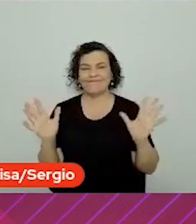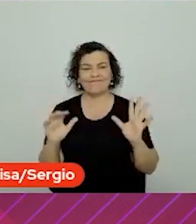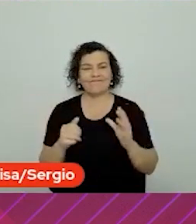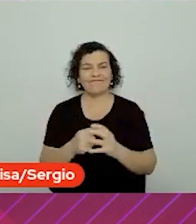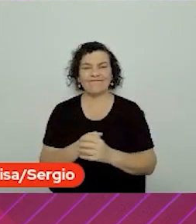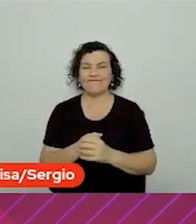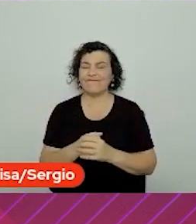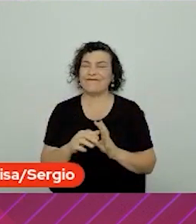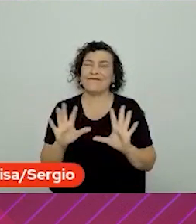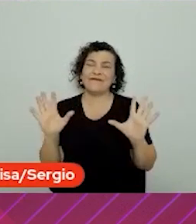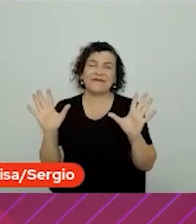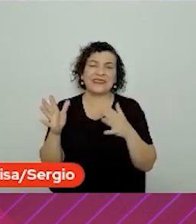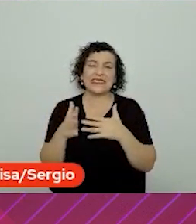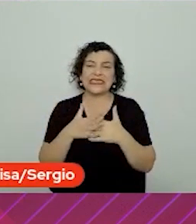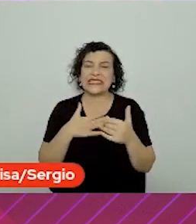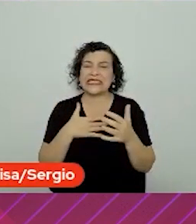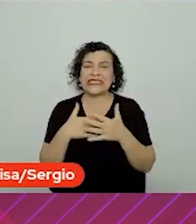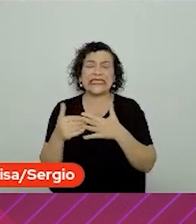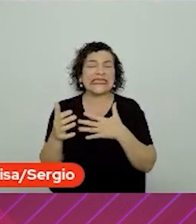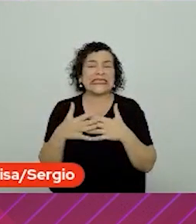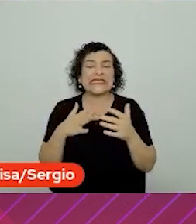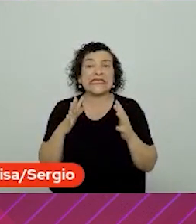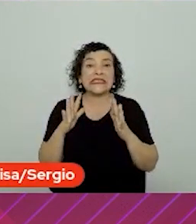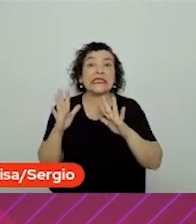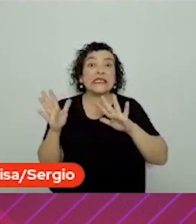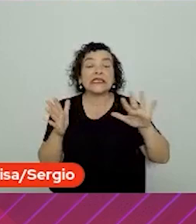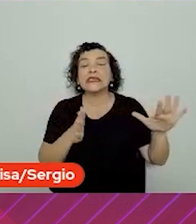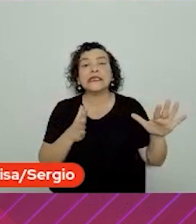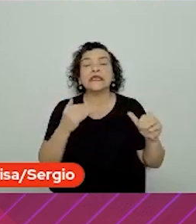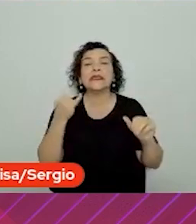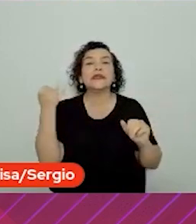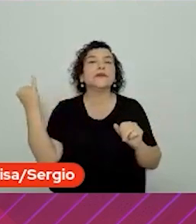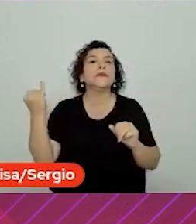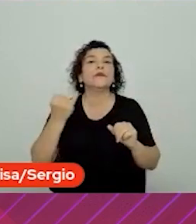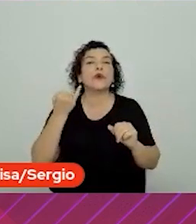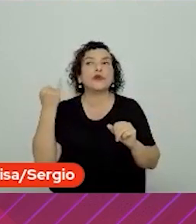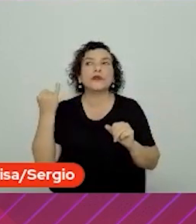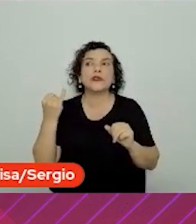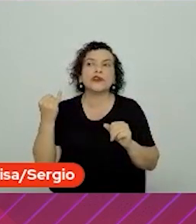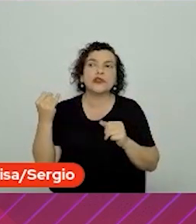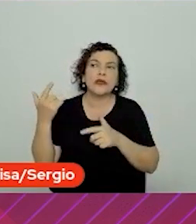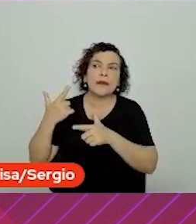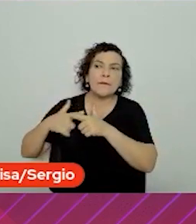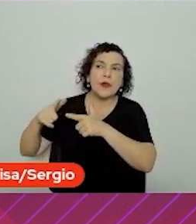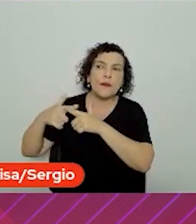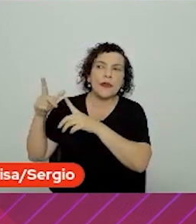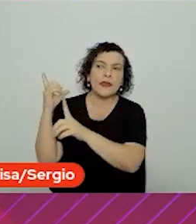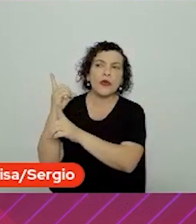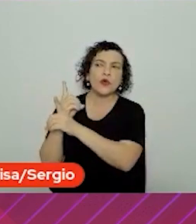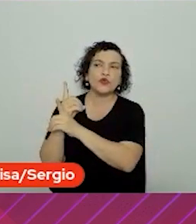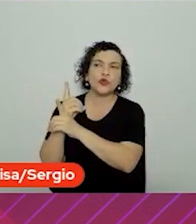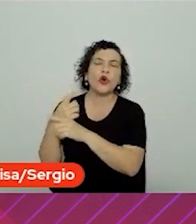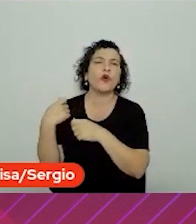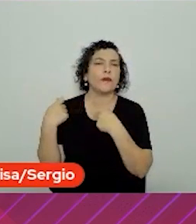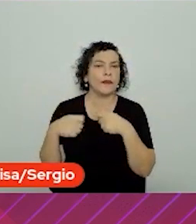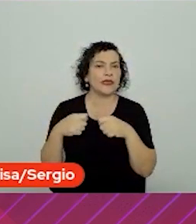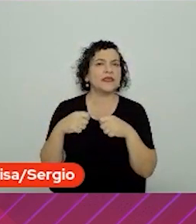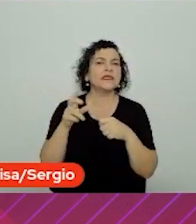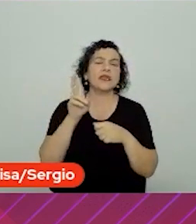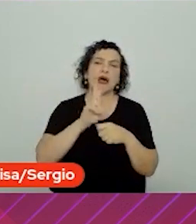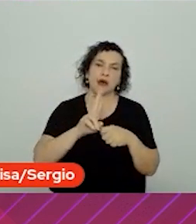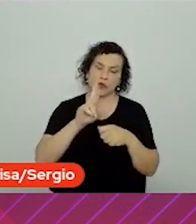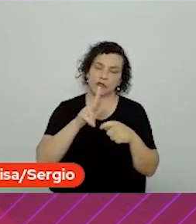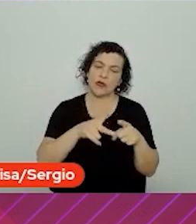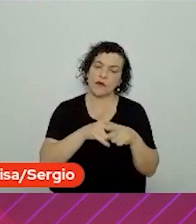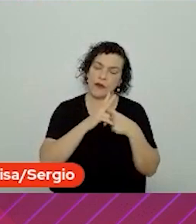dane-se o guide. O que que faz sentido para você adotar e que esteja dentro da caixa de ferramentas. E agora a gente vai começar